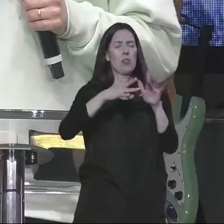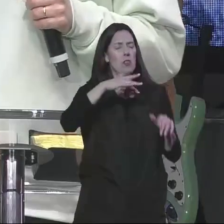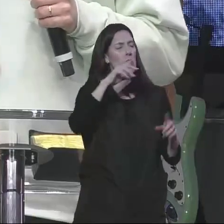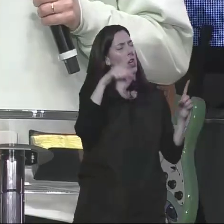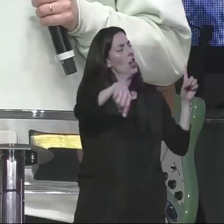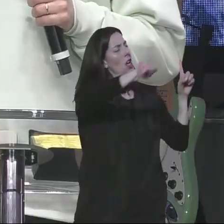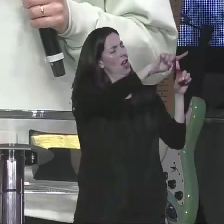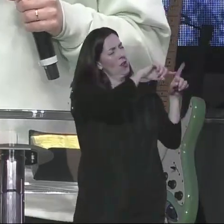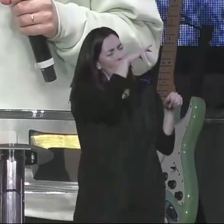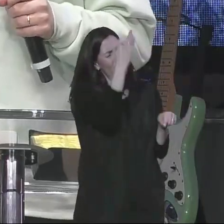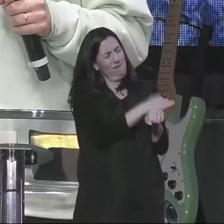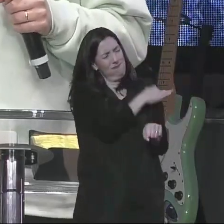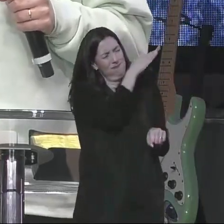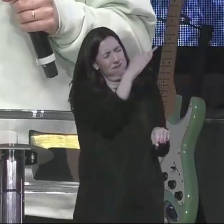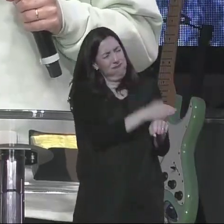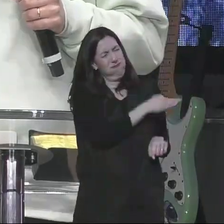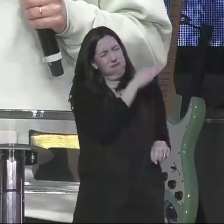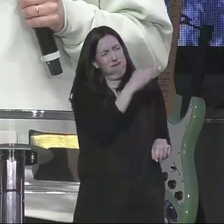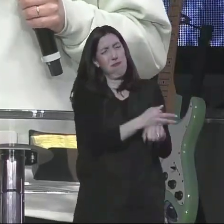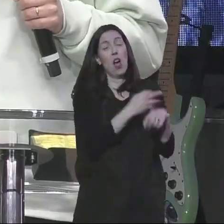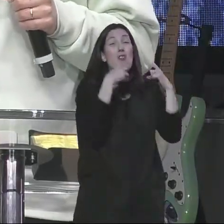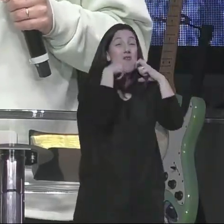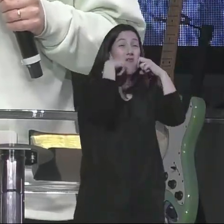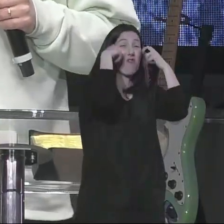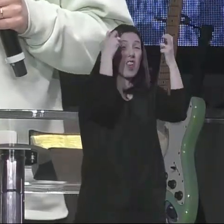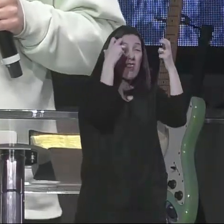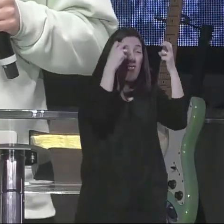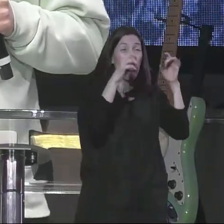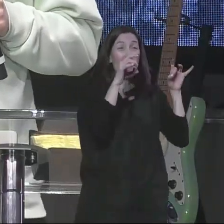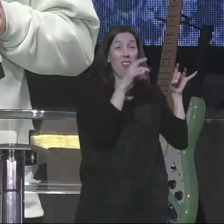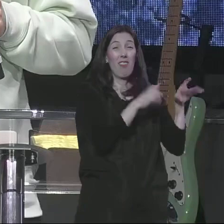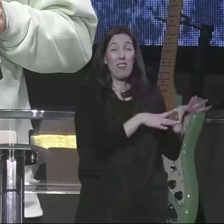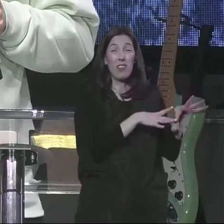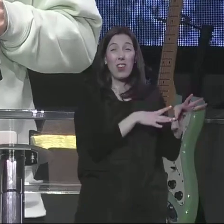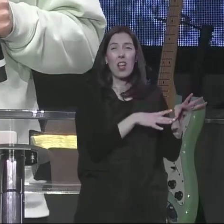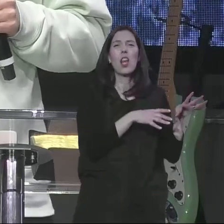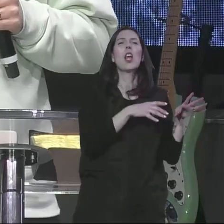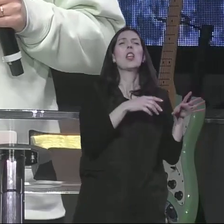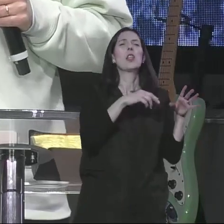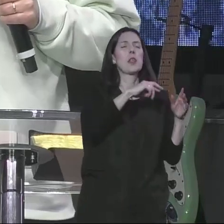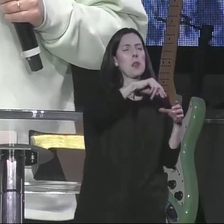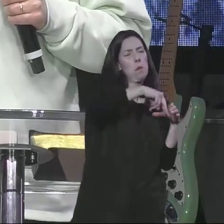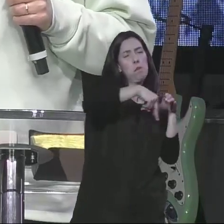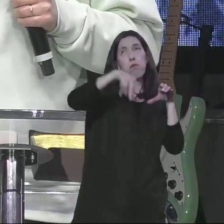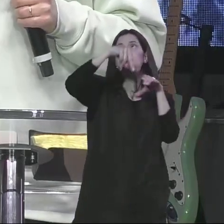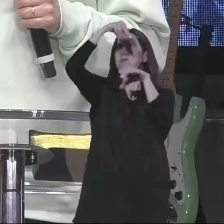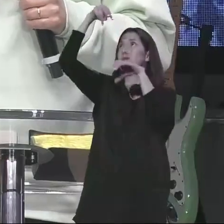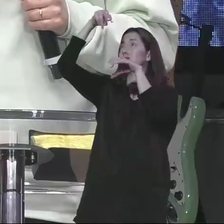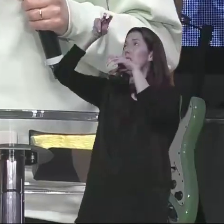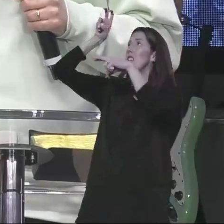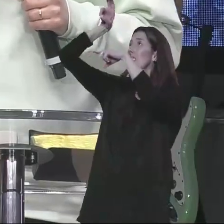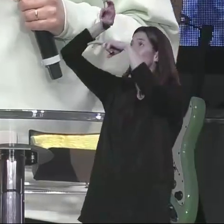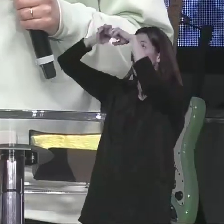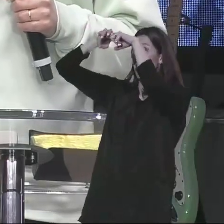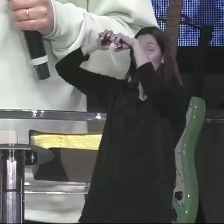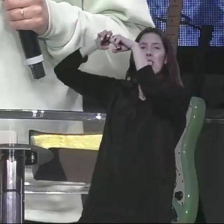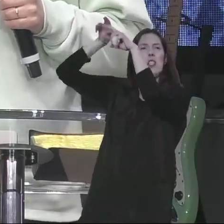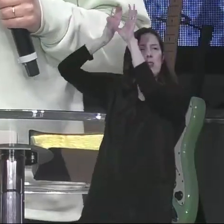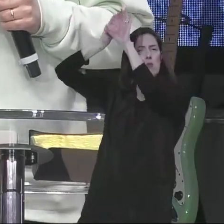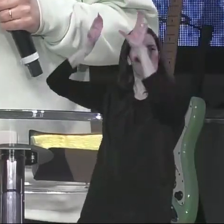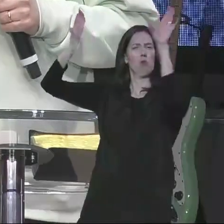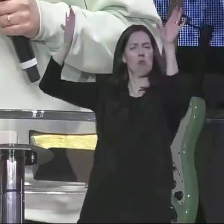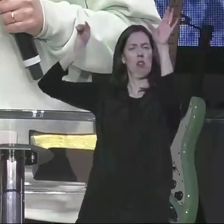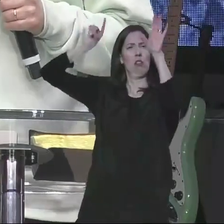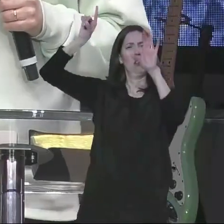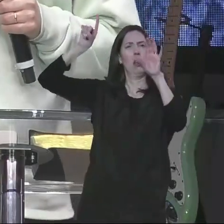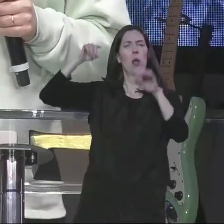cruz, desprezando a vergonha, e assentou-se à direita do trono de Deus. Pensem bem naquele que suportou